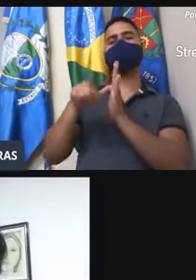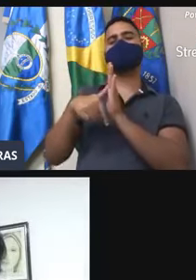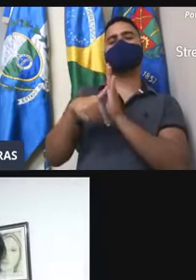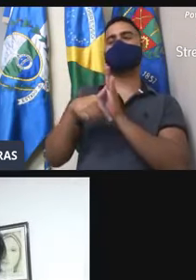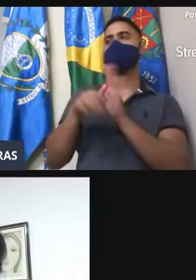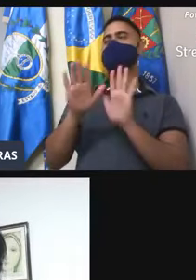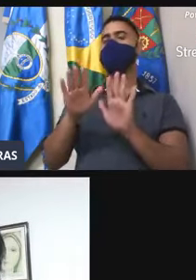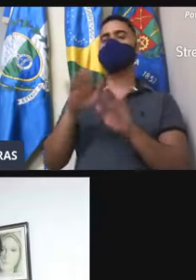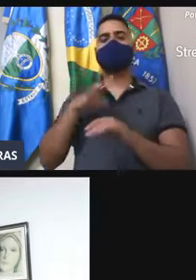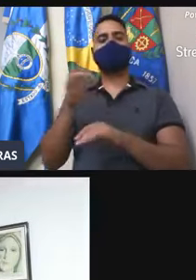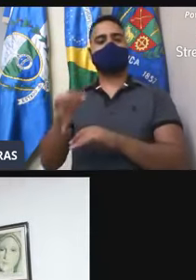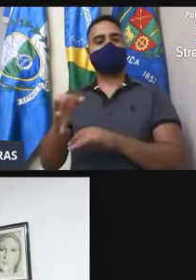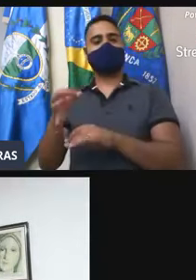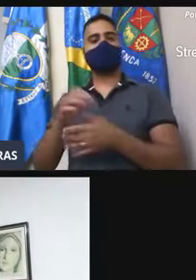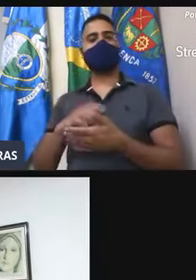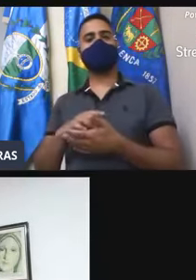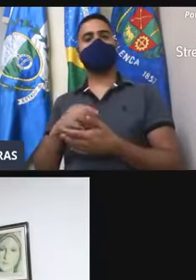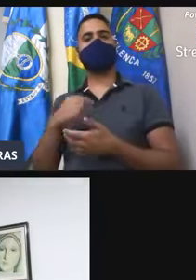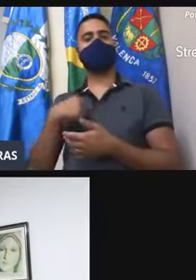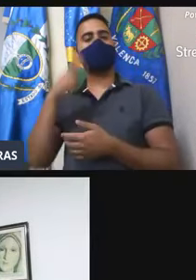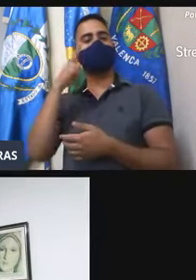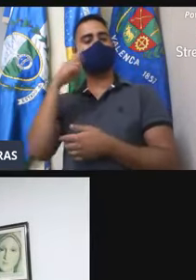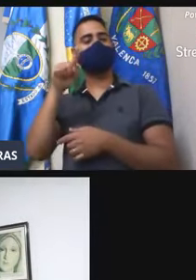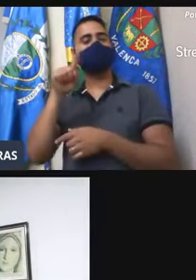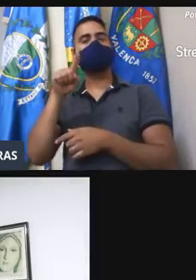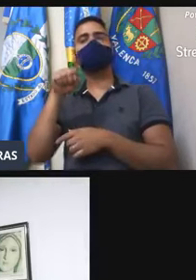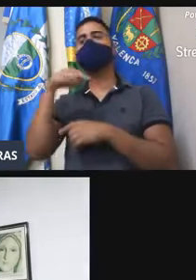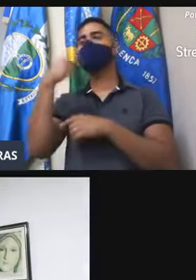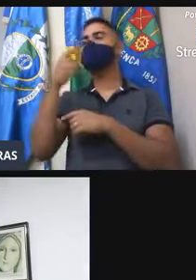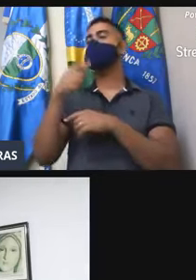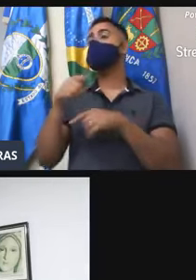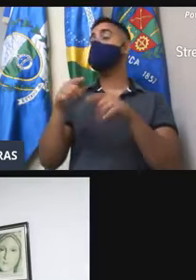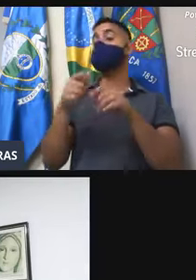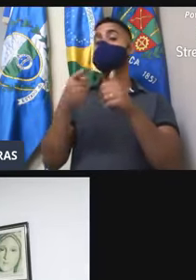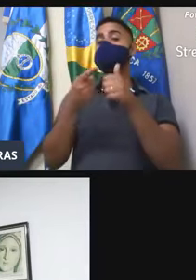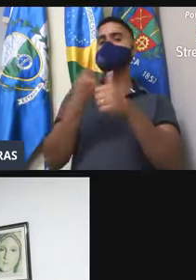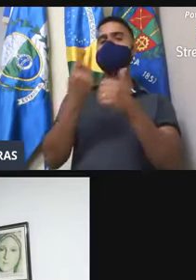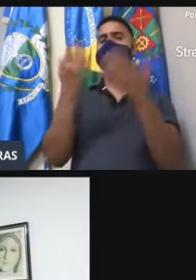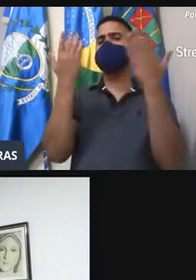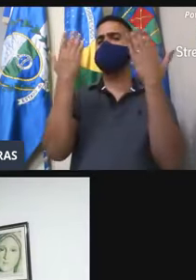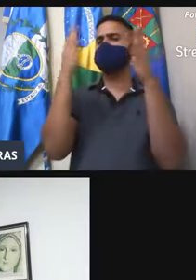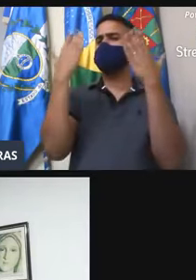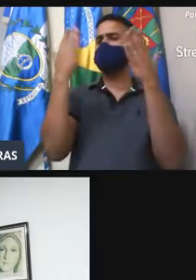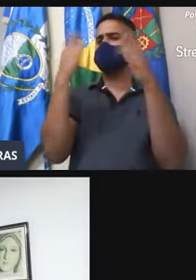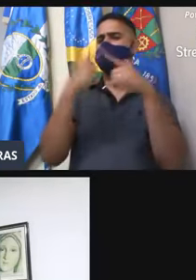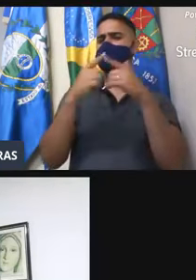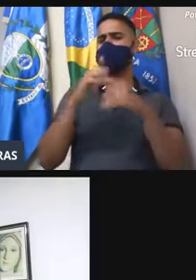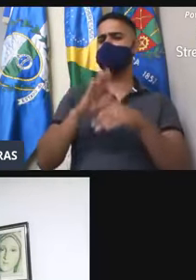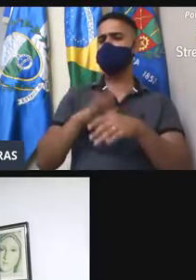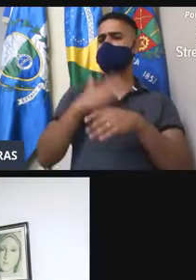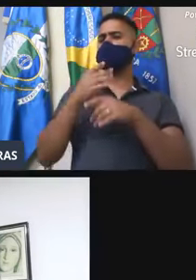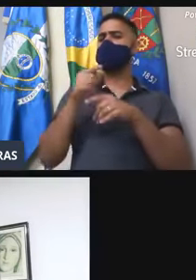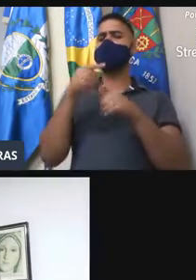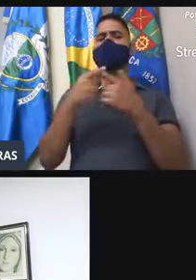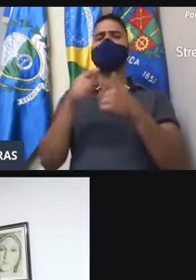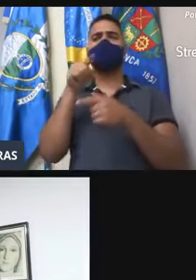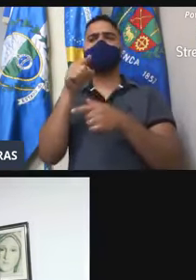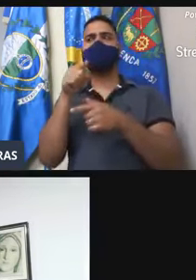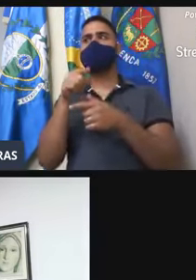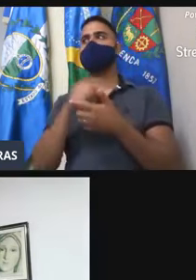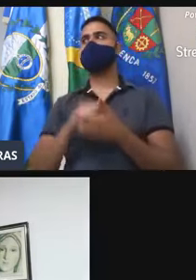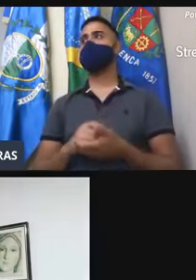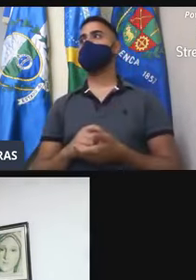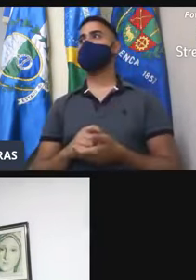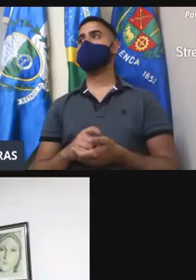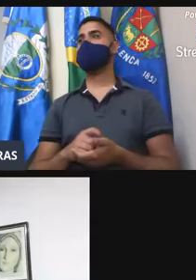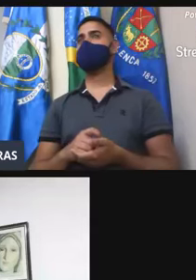mas certamente eu vou estar assistindo tudo depois. Primeiro, quero te parabenizar pela coragem. Você, como servidora pública, e é importante destacar, é